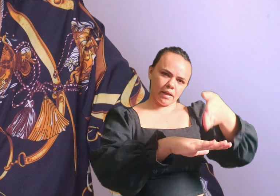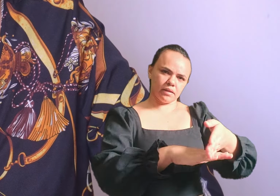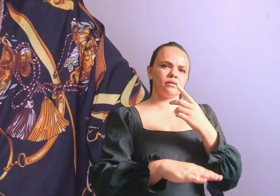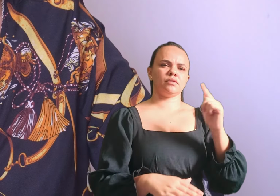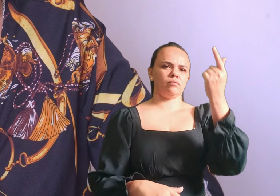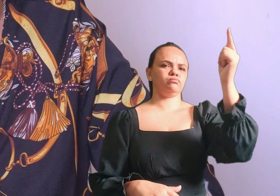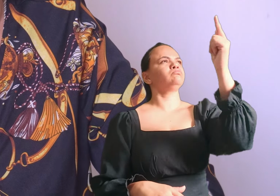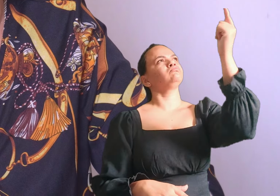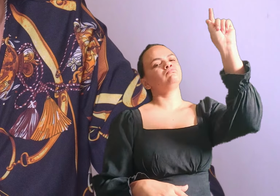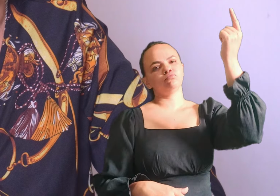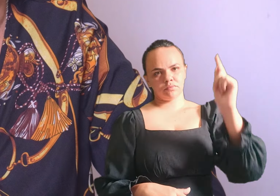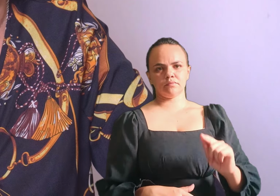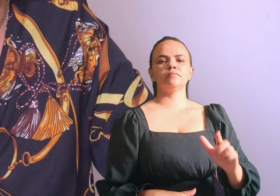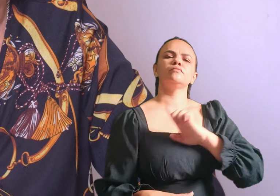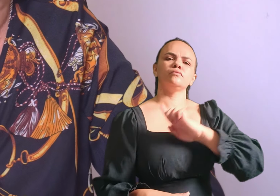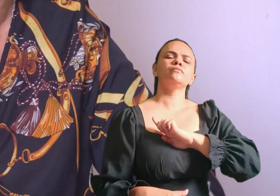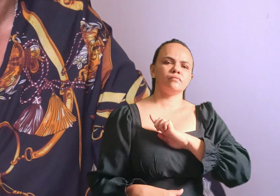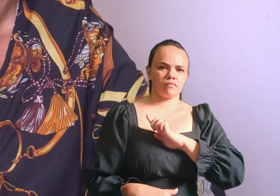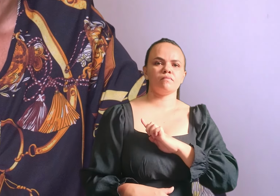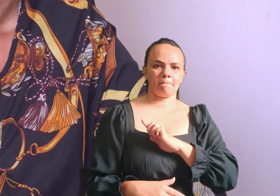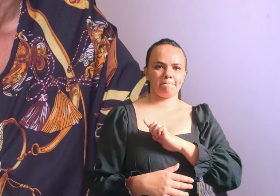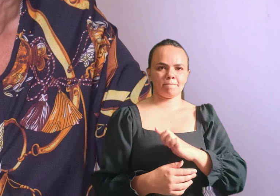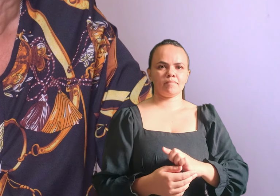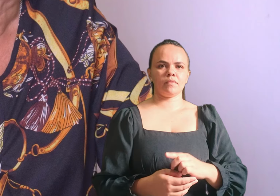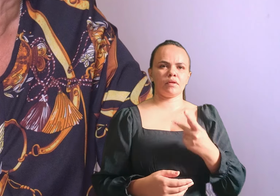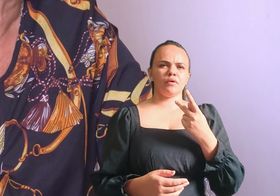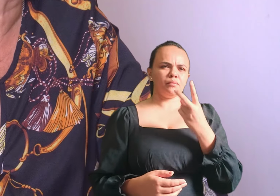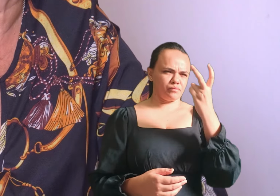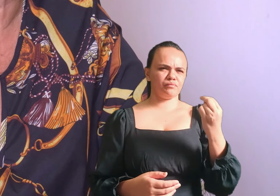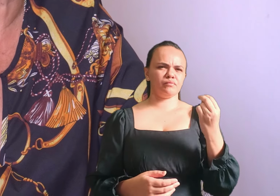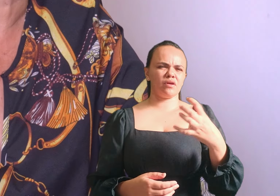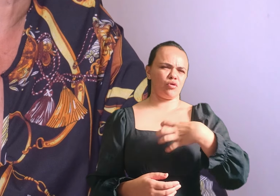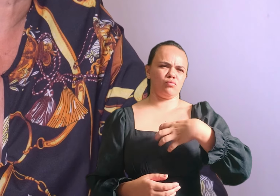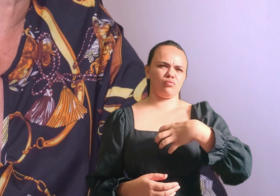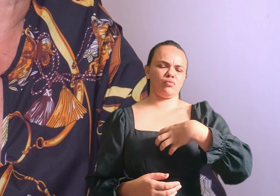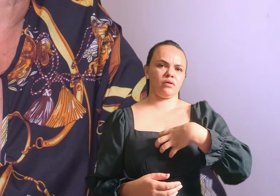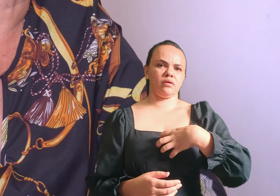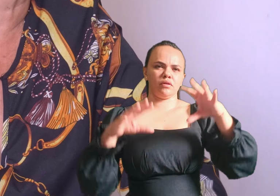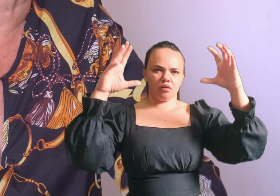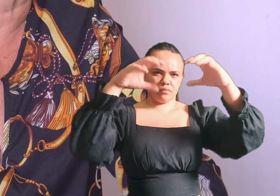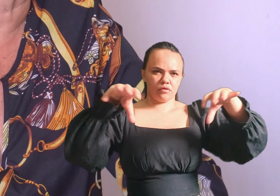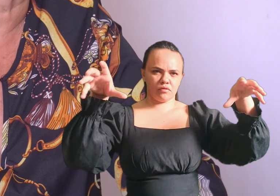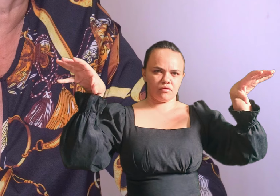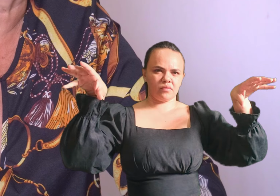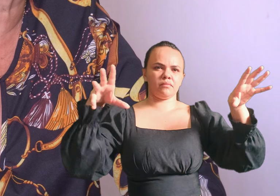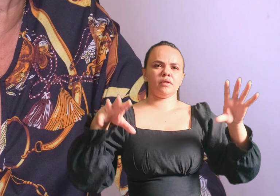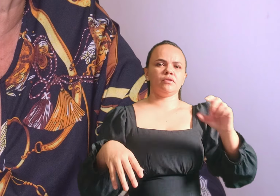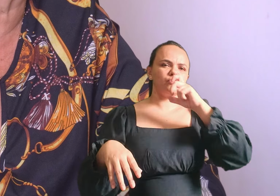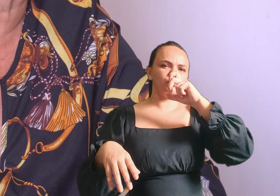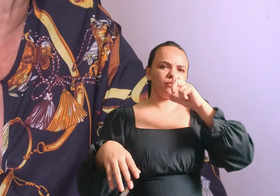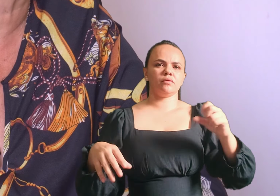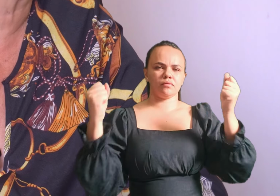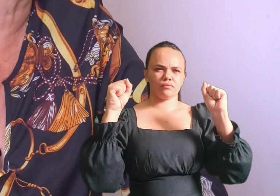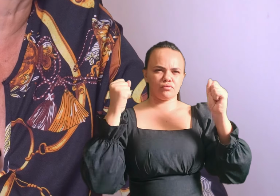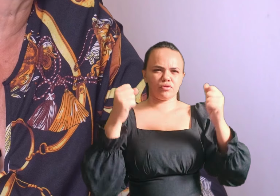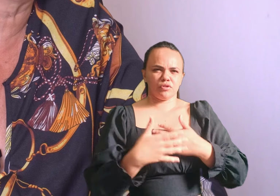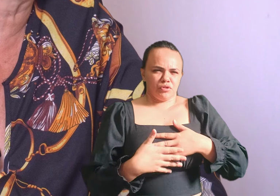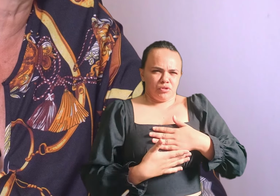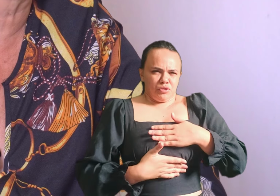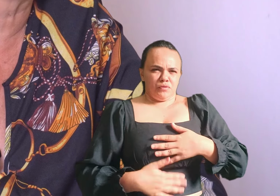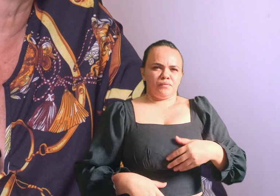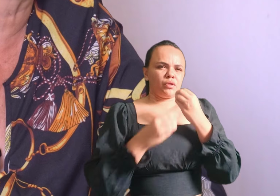a serra de Bom Jesus está localizada eh o clima frio Ameno então aquilo agradou